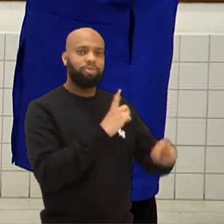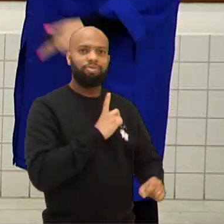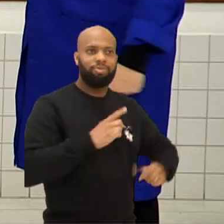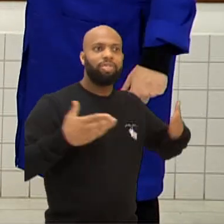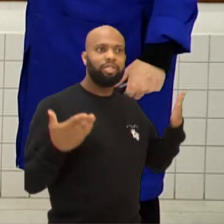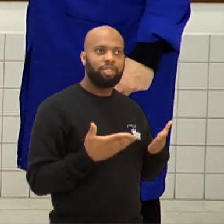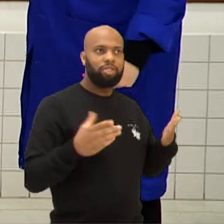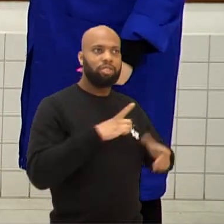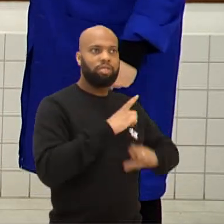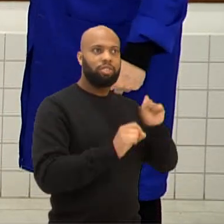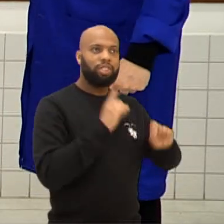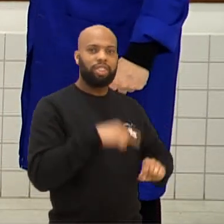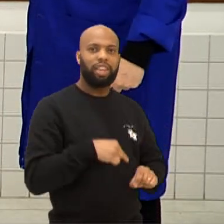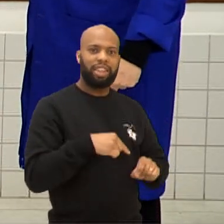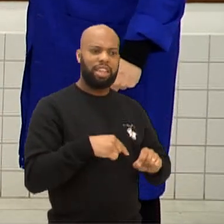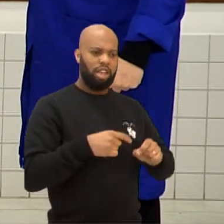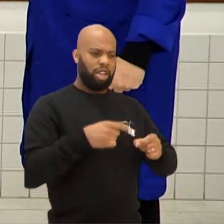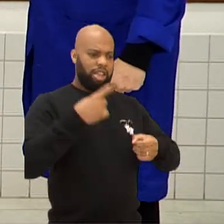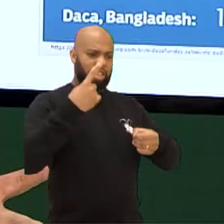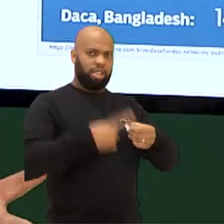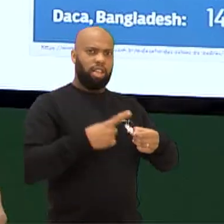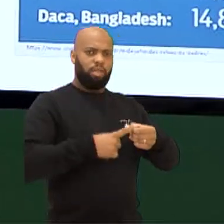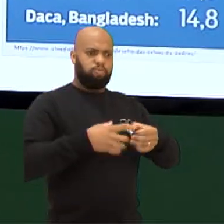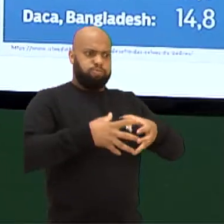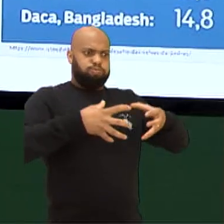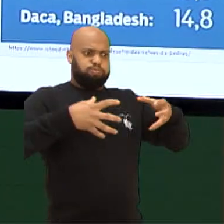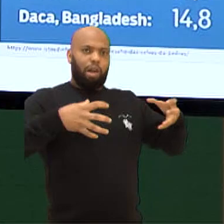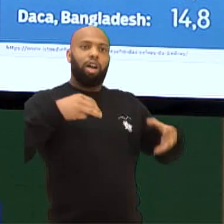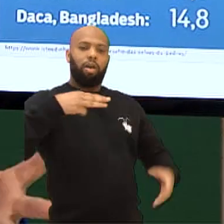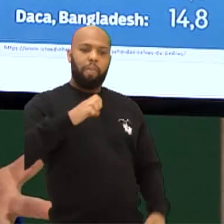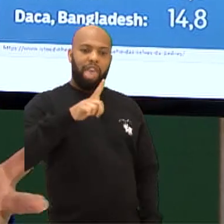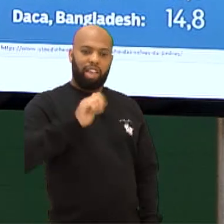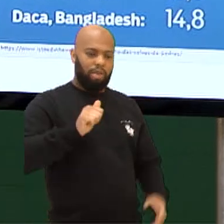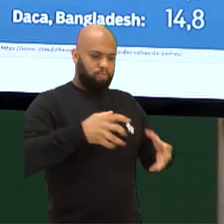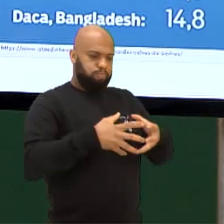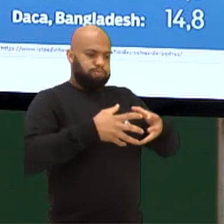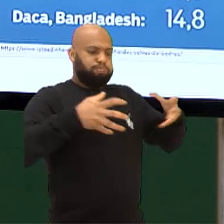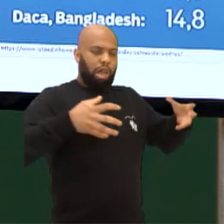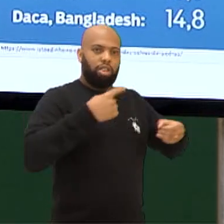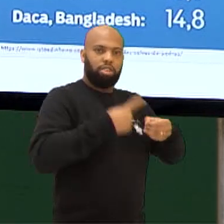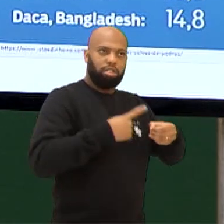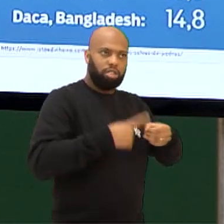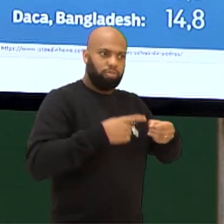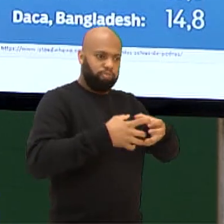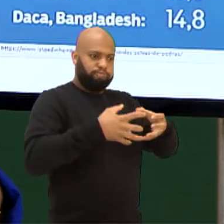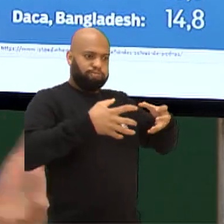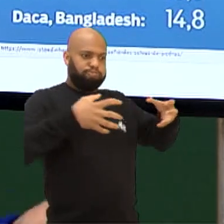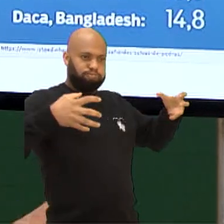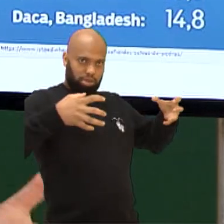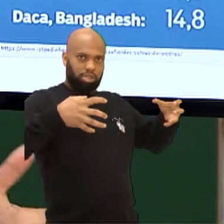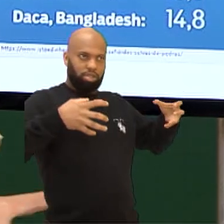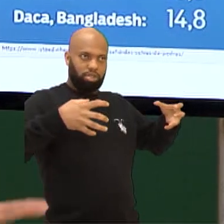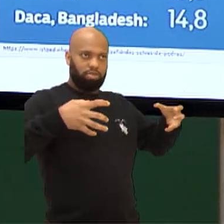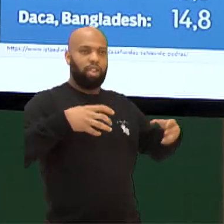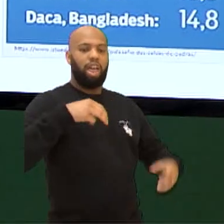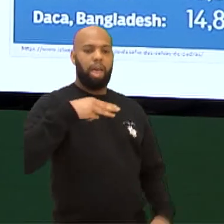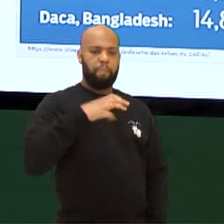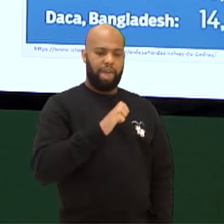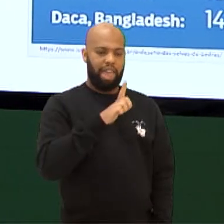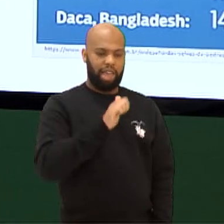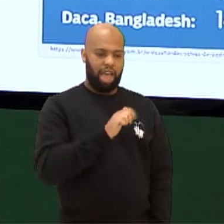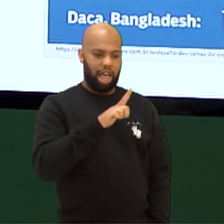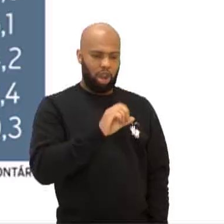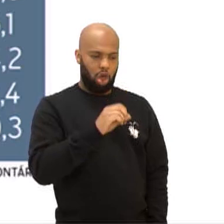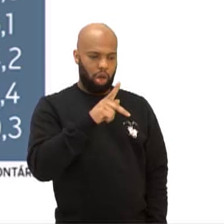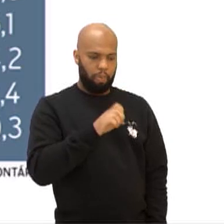falando? Megacidades. O que é uma megacidade? É uma grande cidade, maior é uma megalópole.